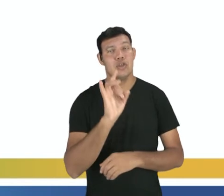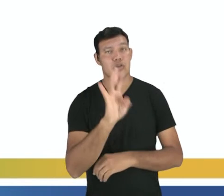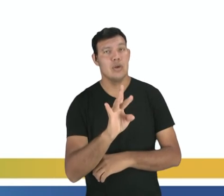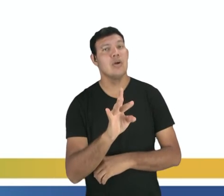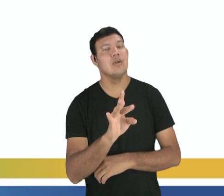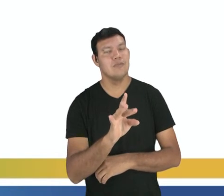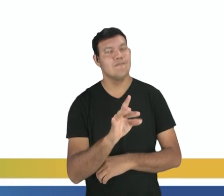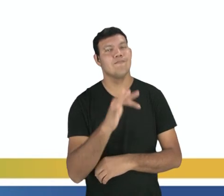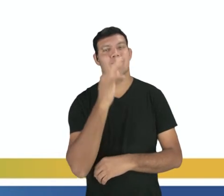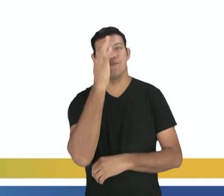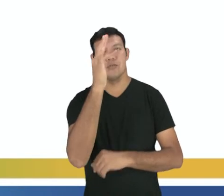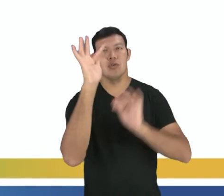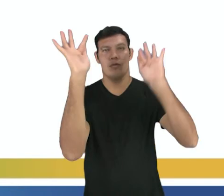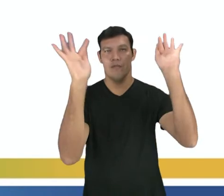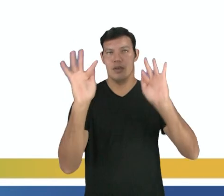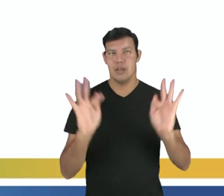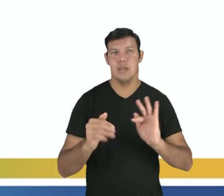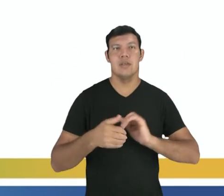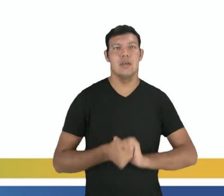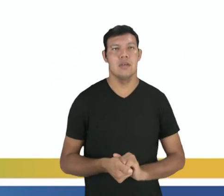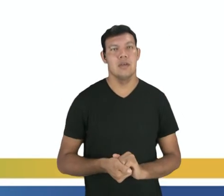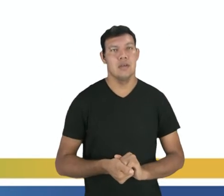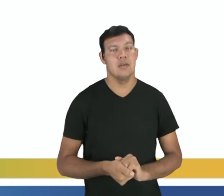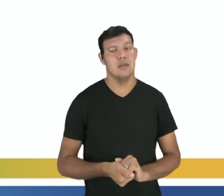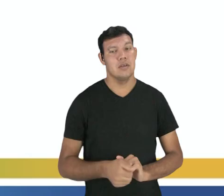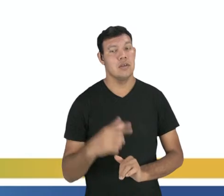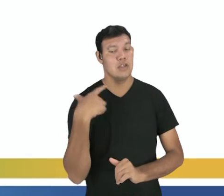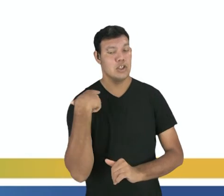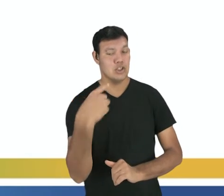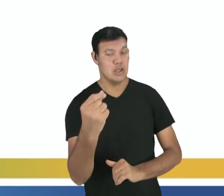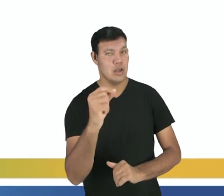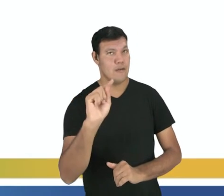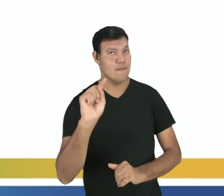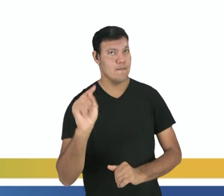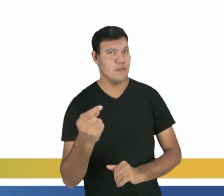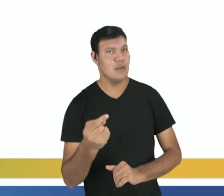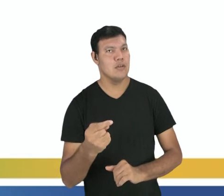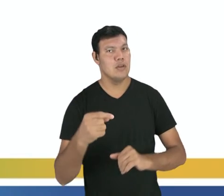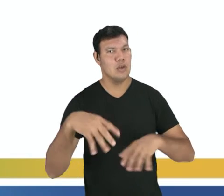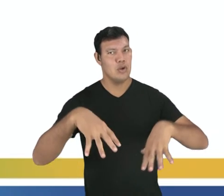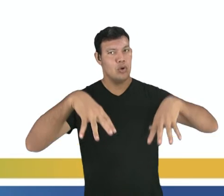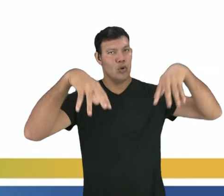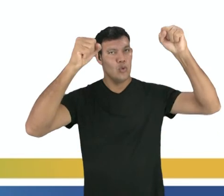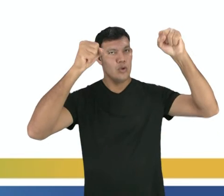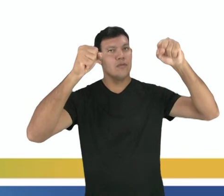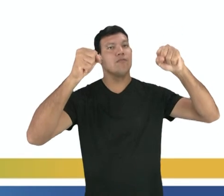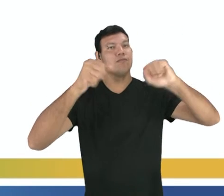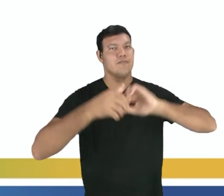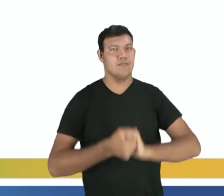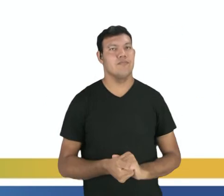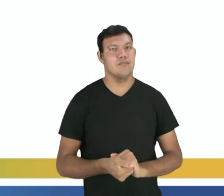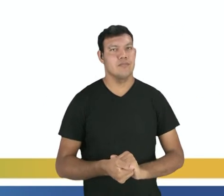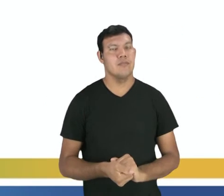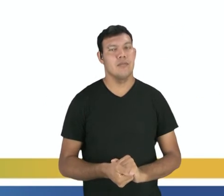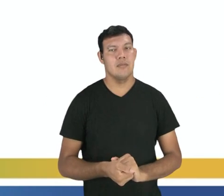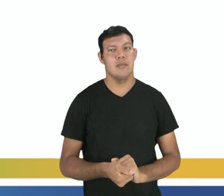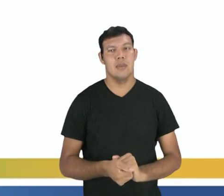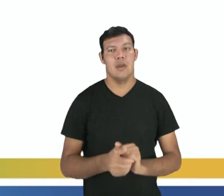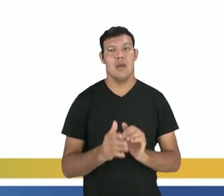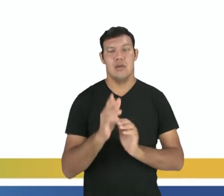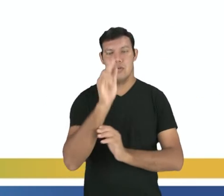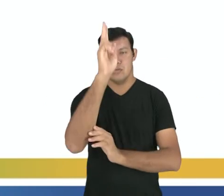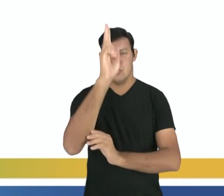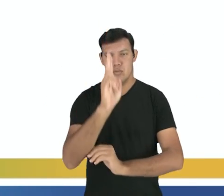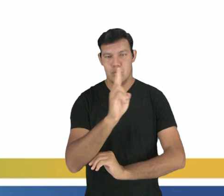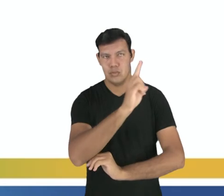vírgula, continuei a frase, tá? Ao sair, apague a luz. Terminada a missa, todos foram para suas